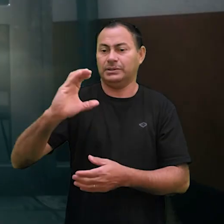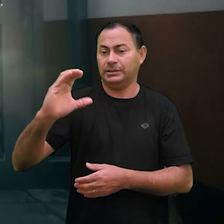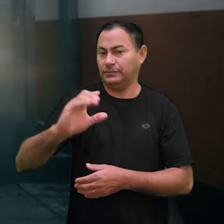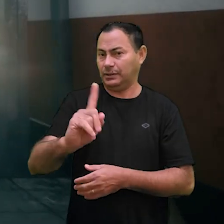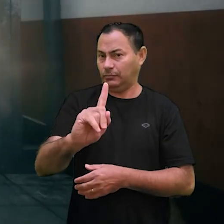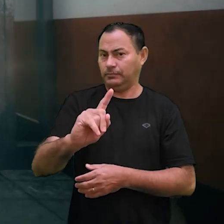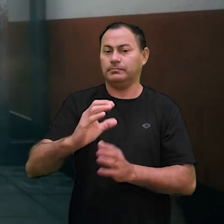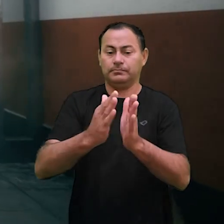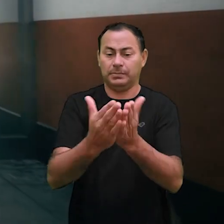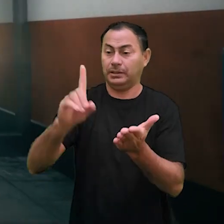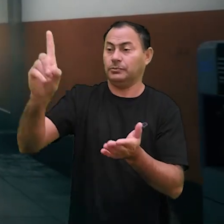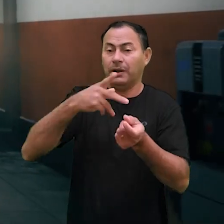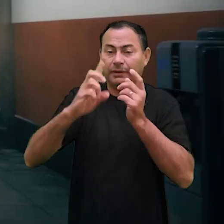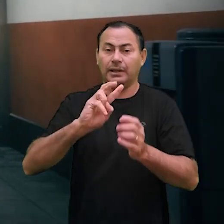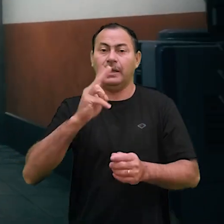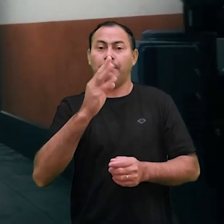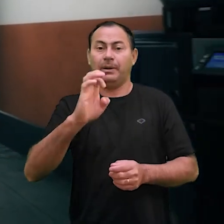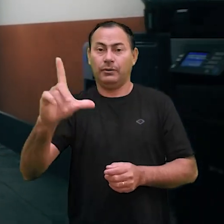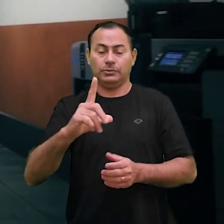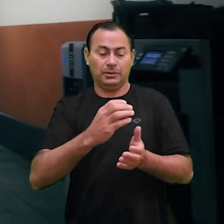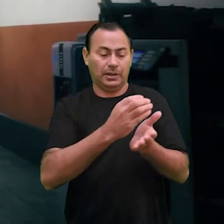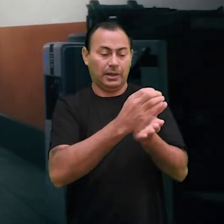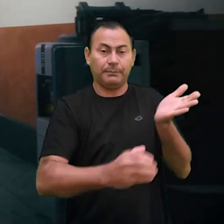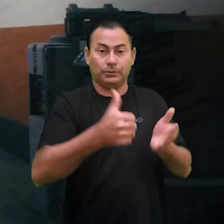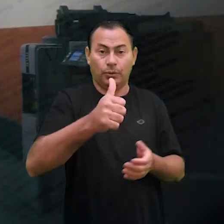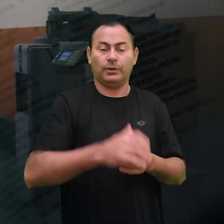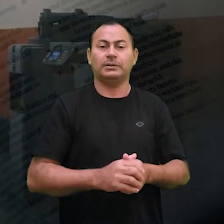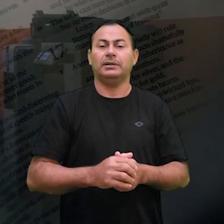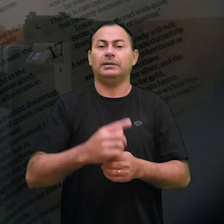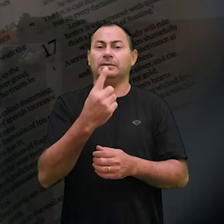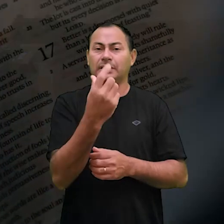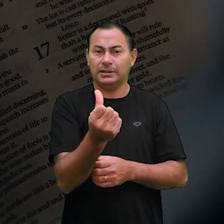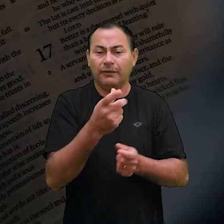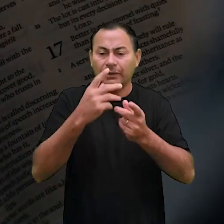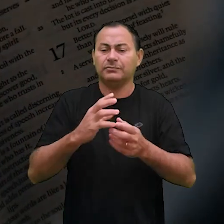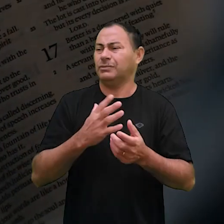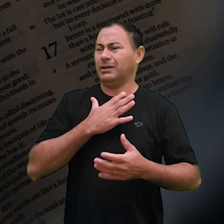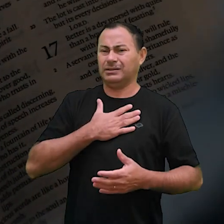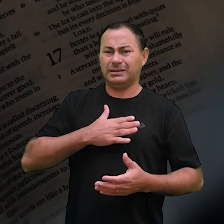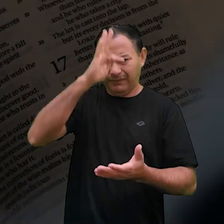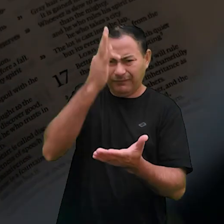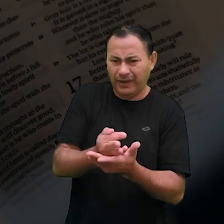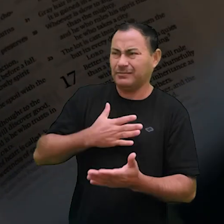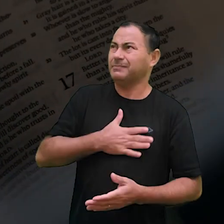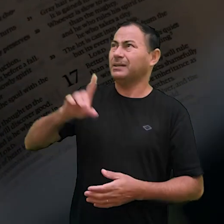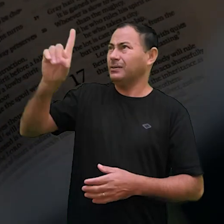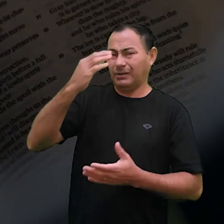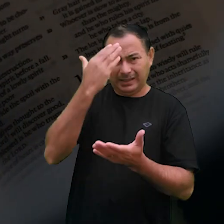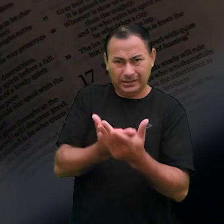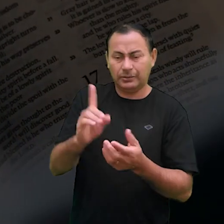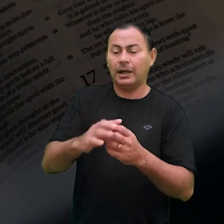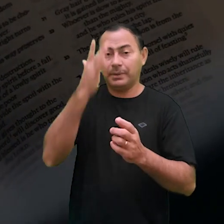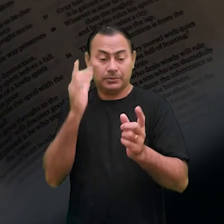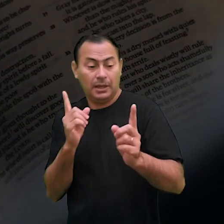fé, ele não está sendo científico. A Escritura diz em Hebreus, capítulo 11, verso 6, sem fé é impossível agradar a Deus,